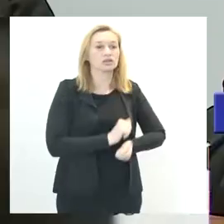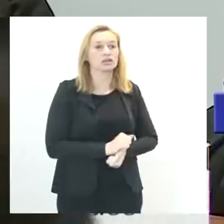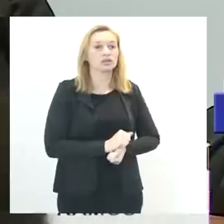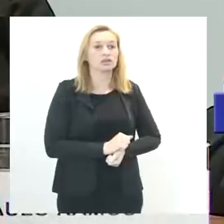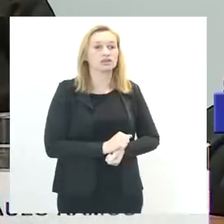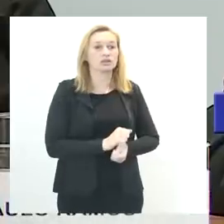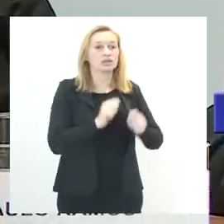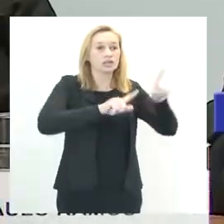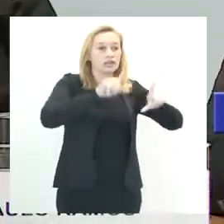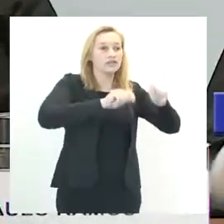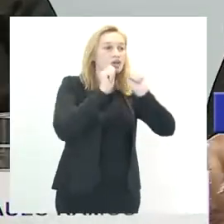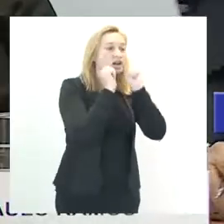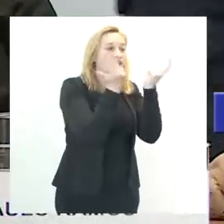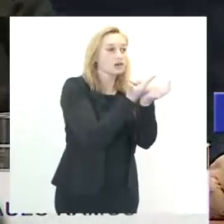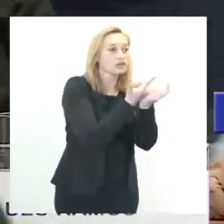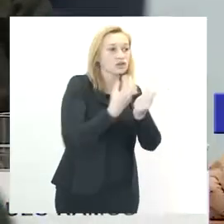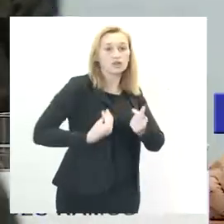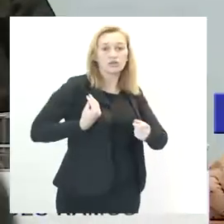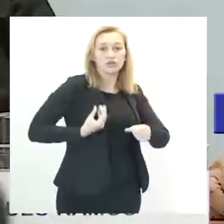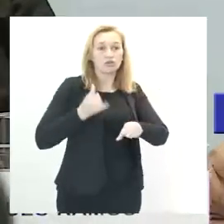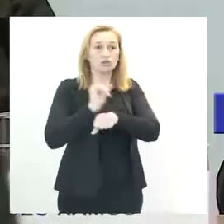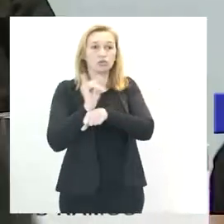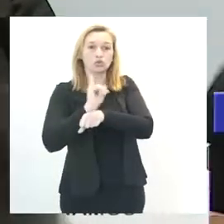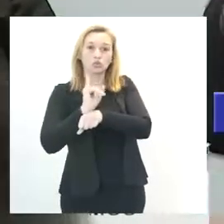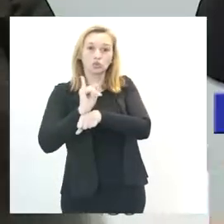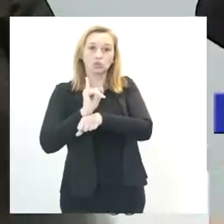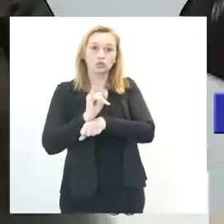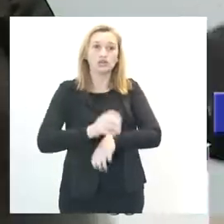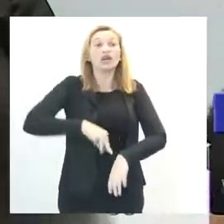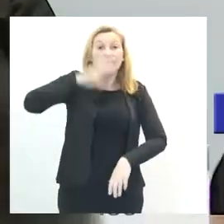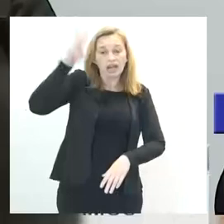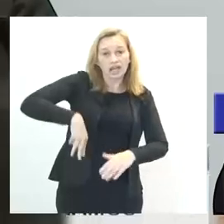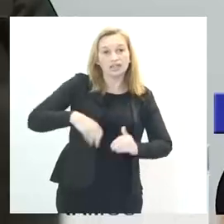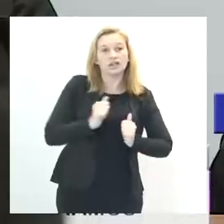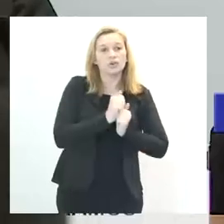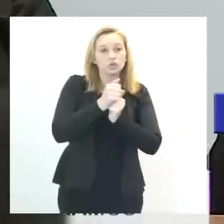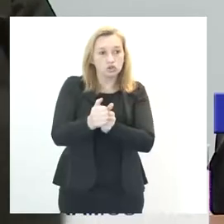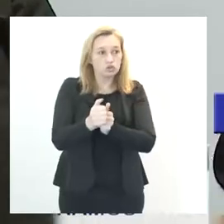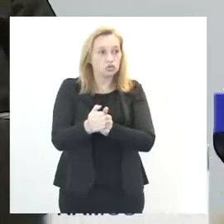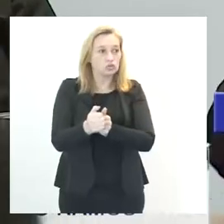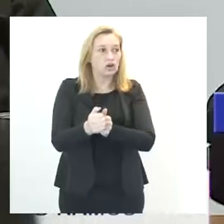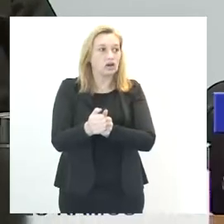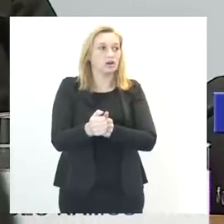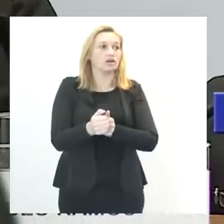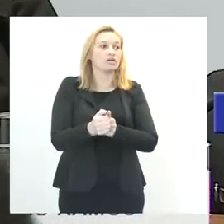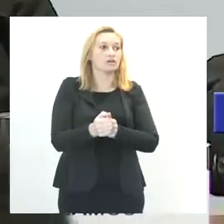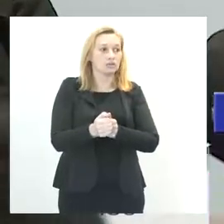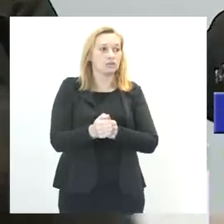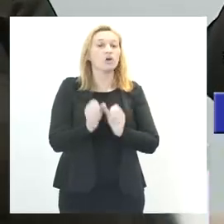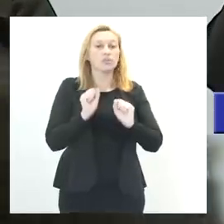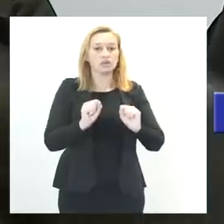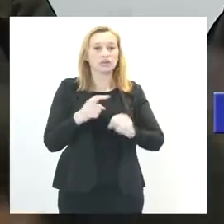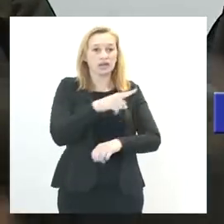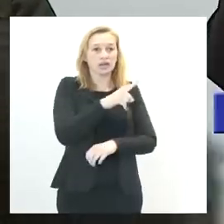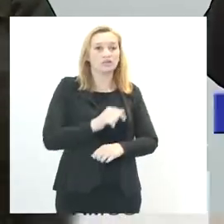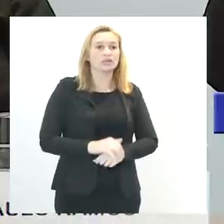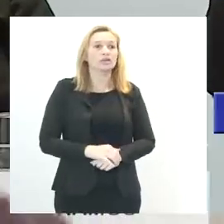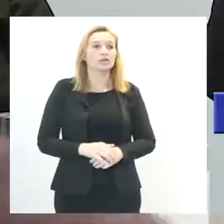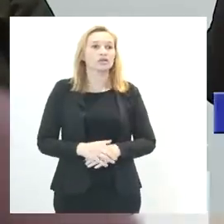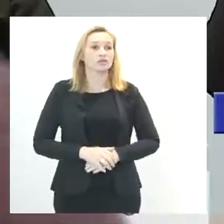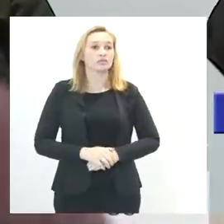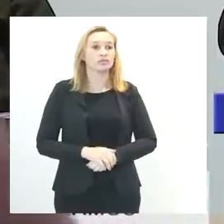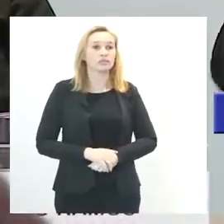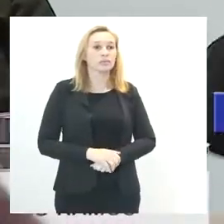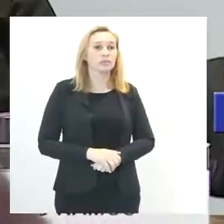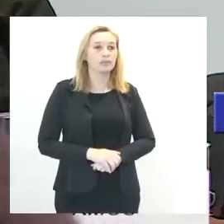a TV alerj ao vivo no YouTube Então quem quiser continuar participando acompanhando participar de qualquer maneira